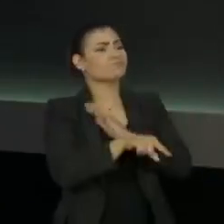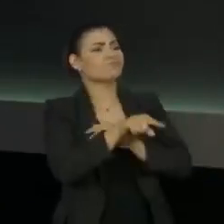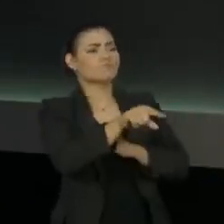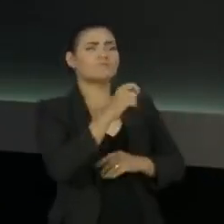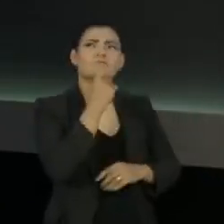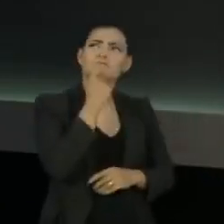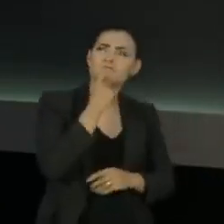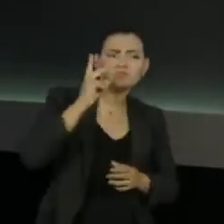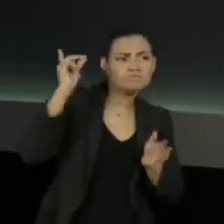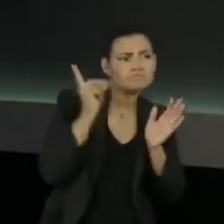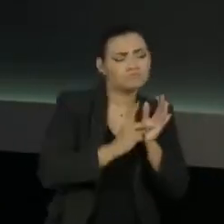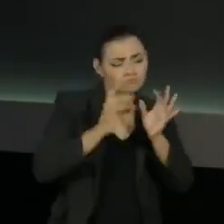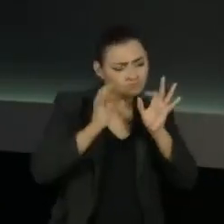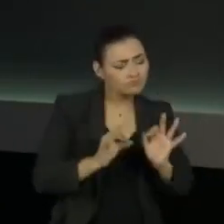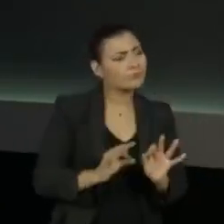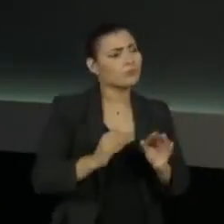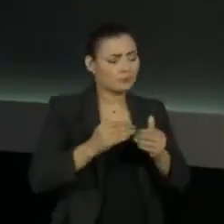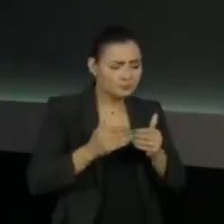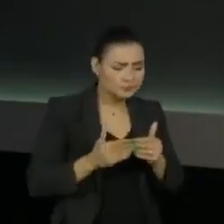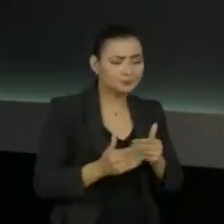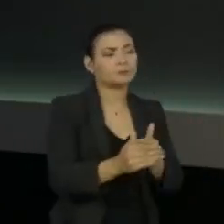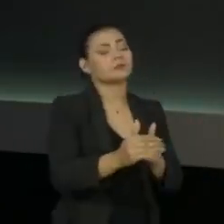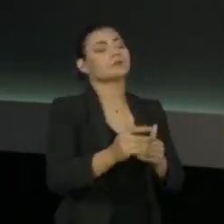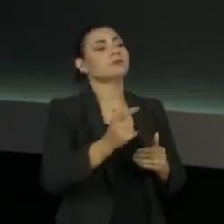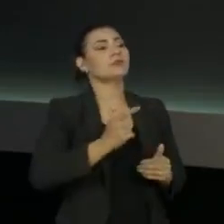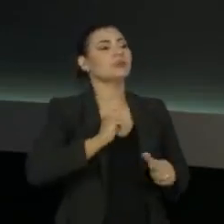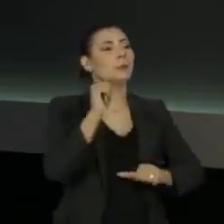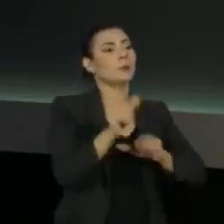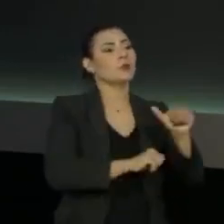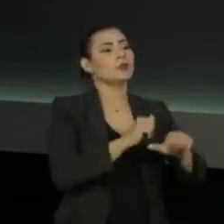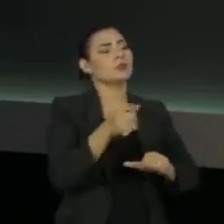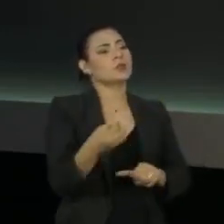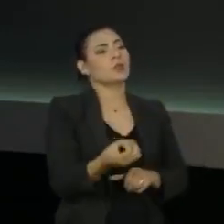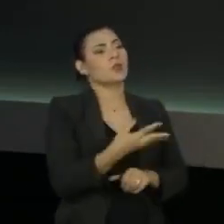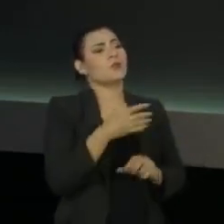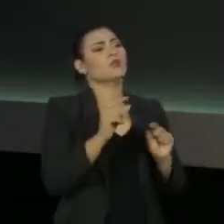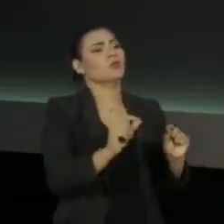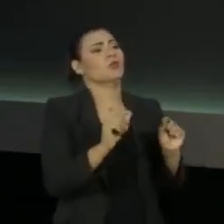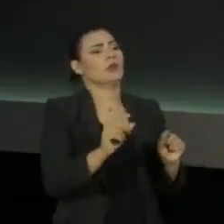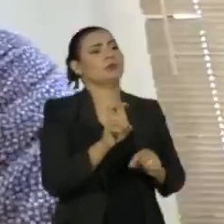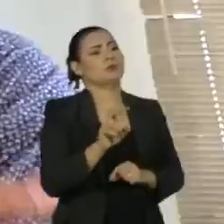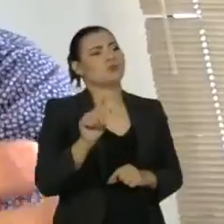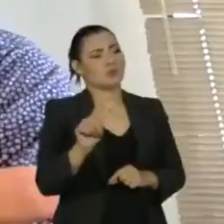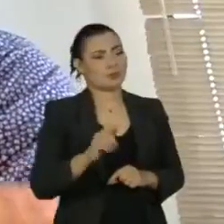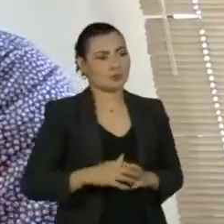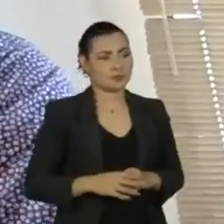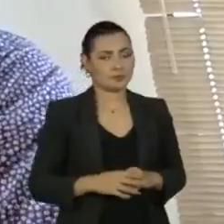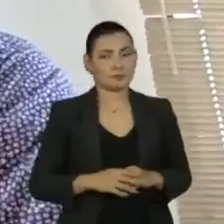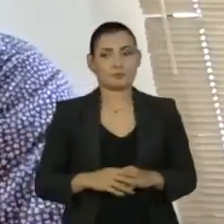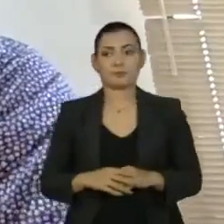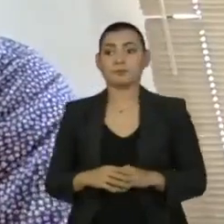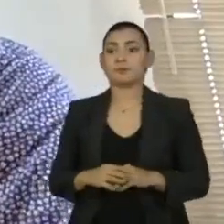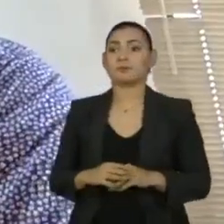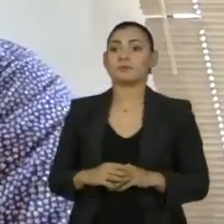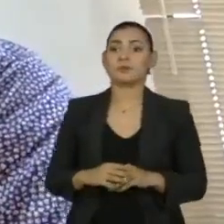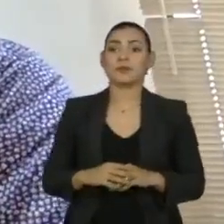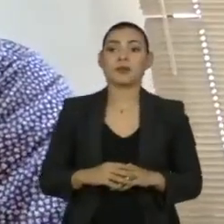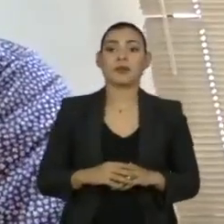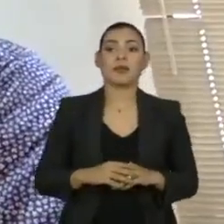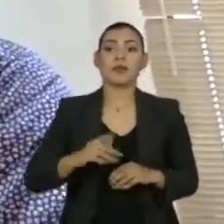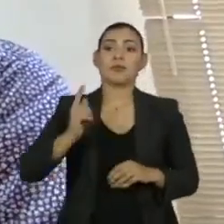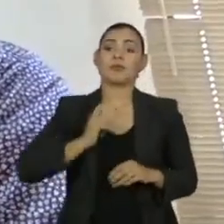que efetivamente nós teremos de mudança com o 5G? Imagina, Joyce, você ter